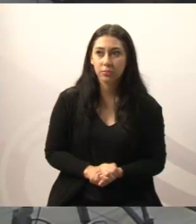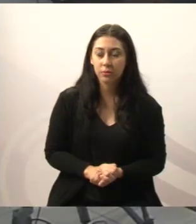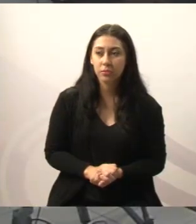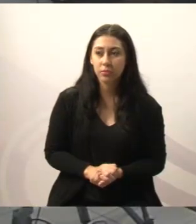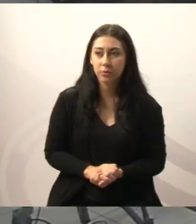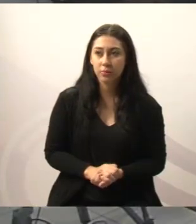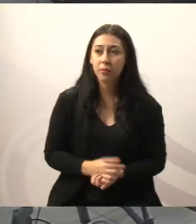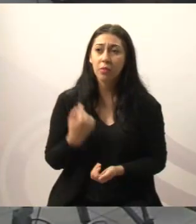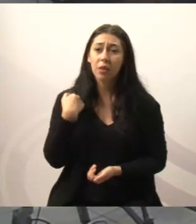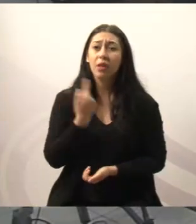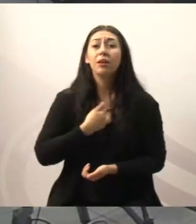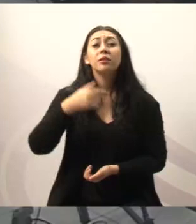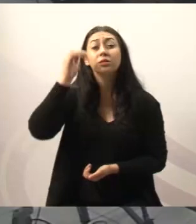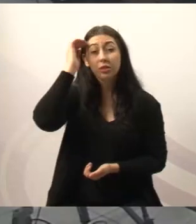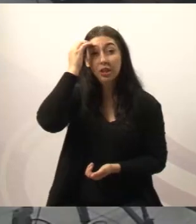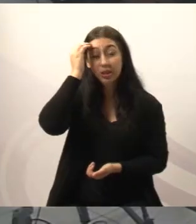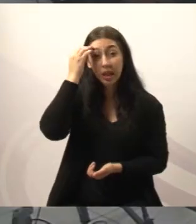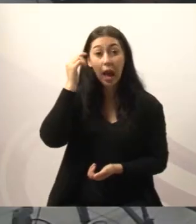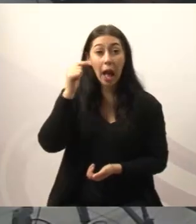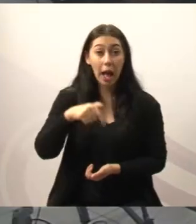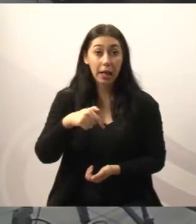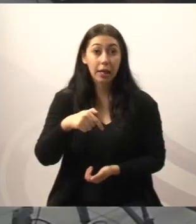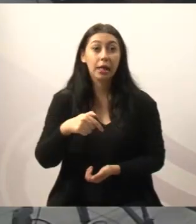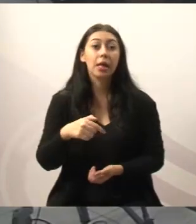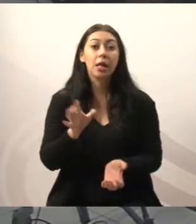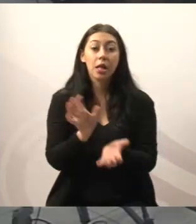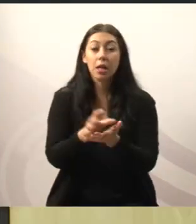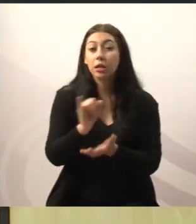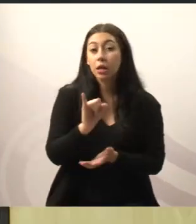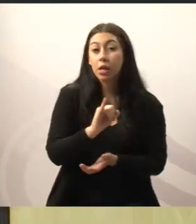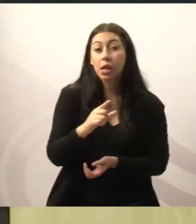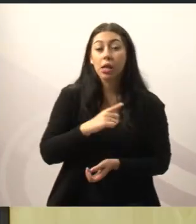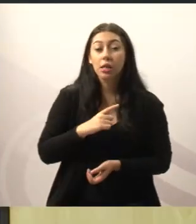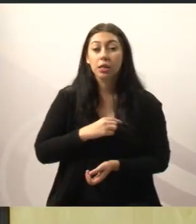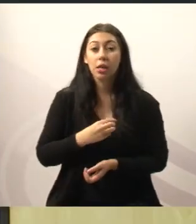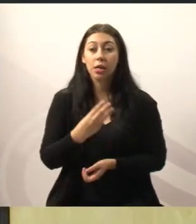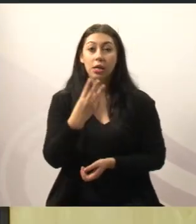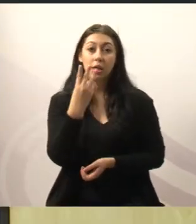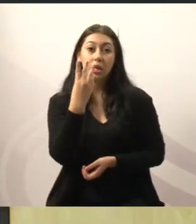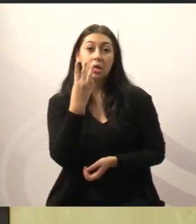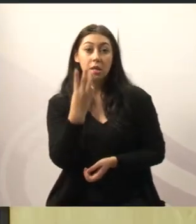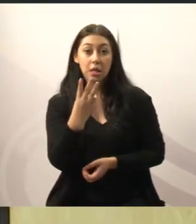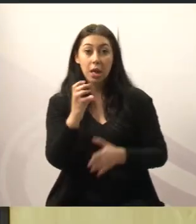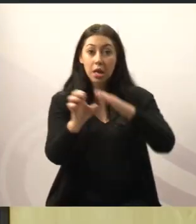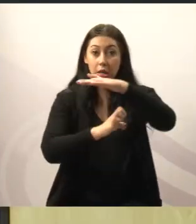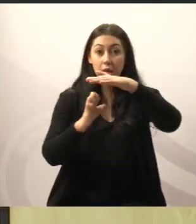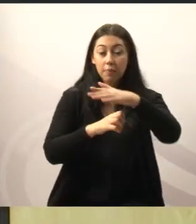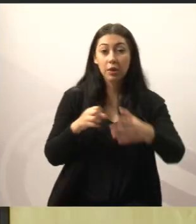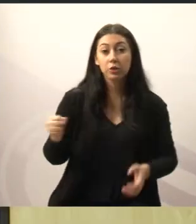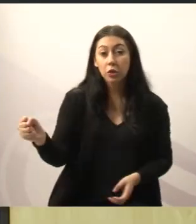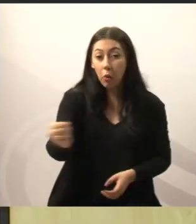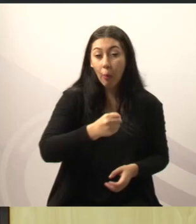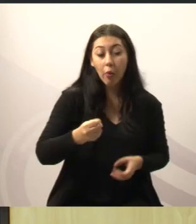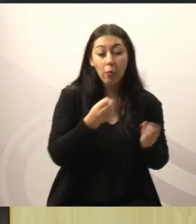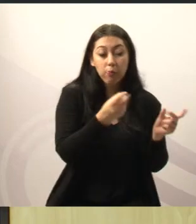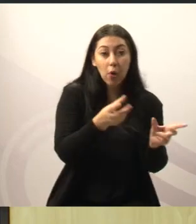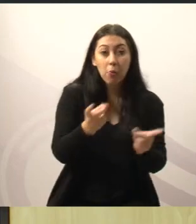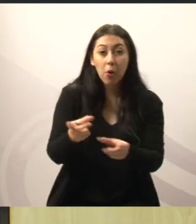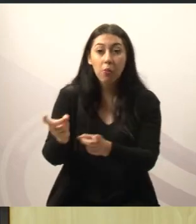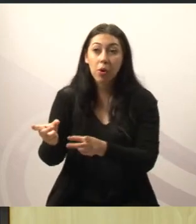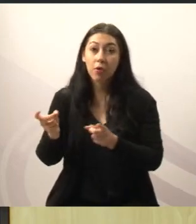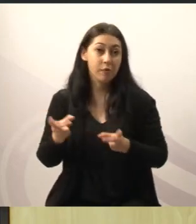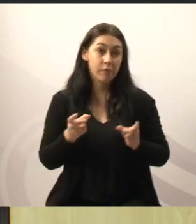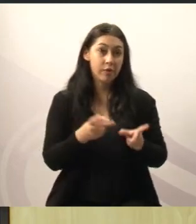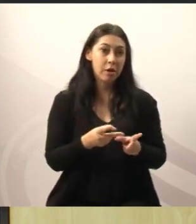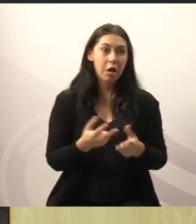Considerando que em nossa cidade temos 3 grandes empresas de cerveja que estão convocando horas extras e vendendo bebida alcoólica, como se